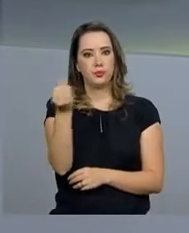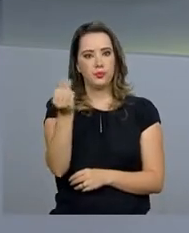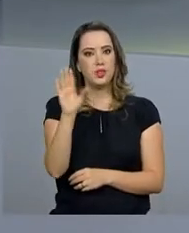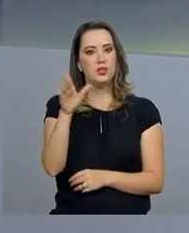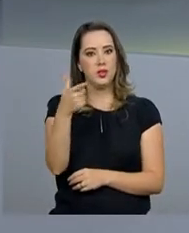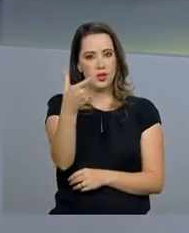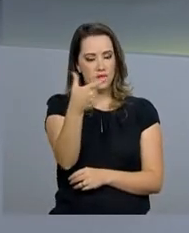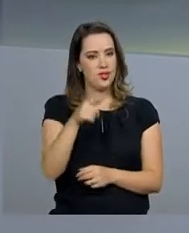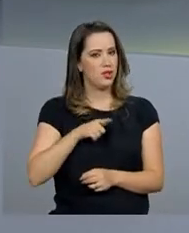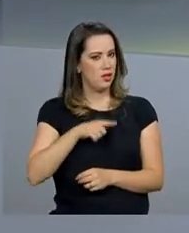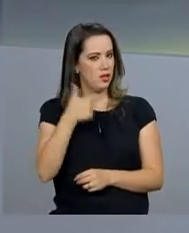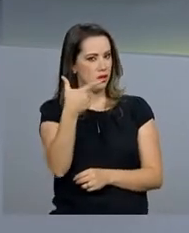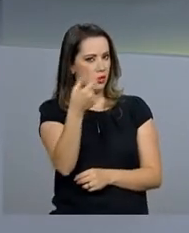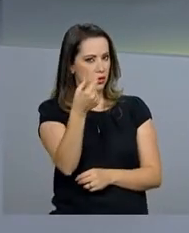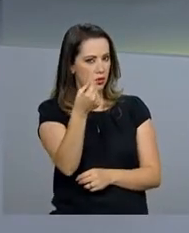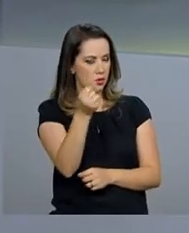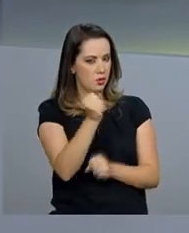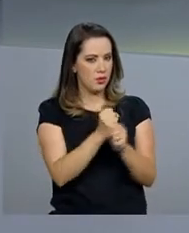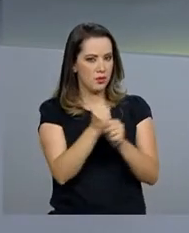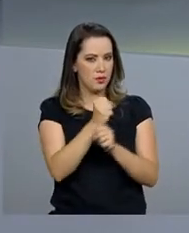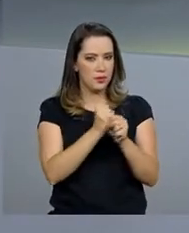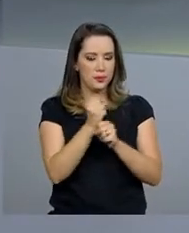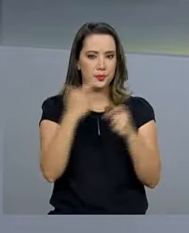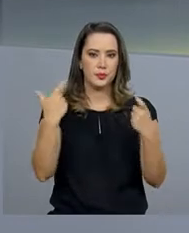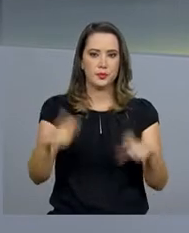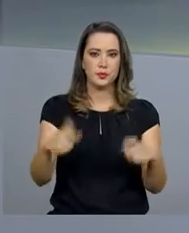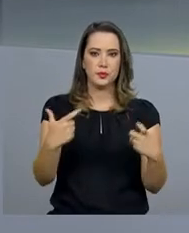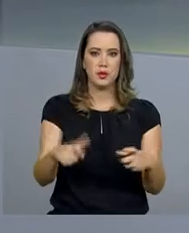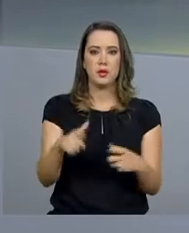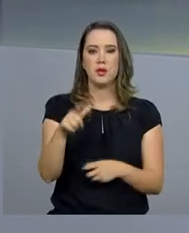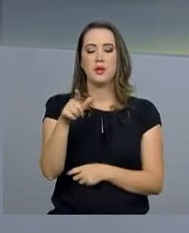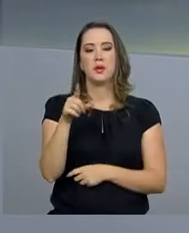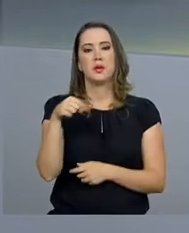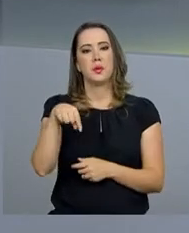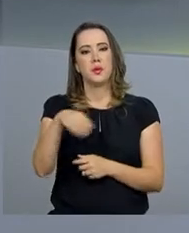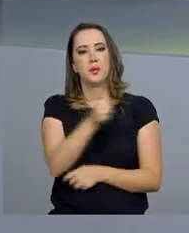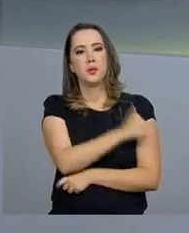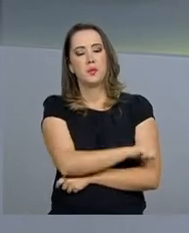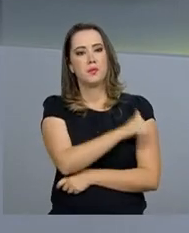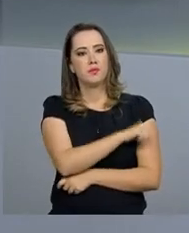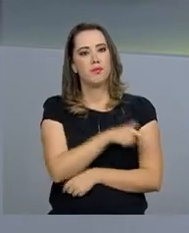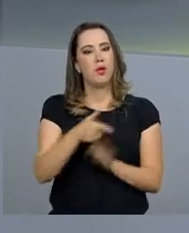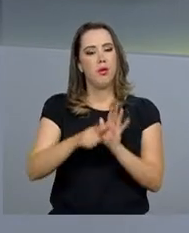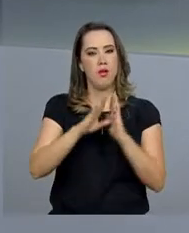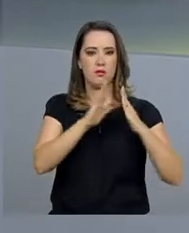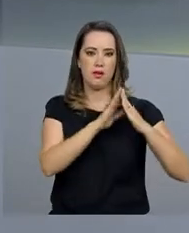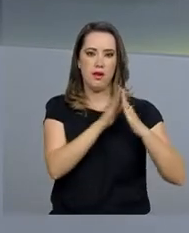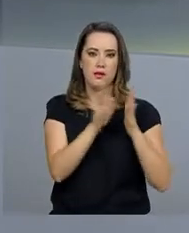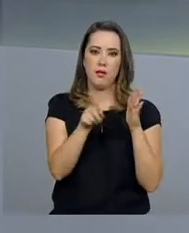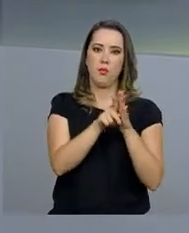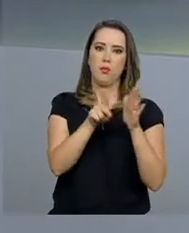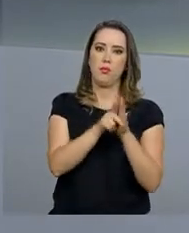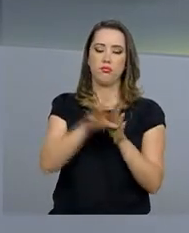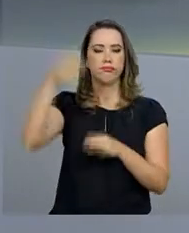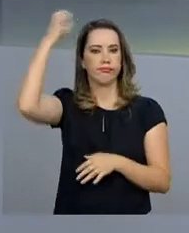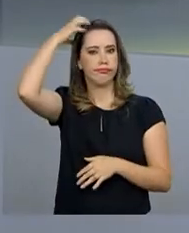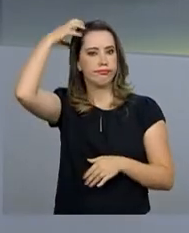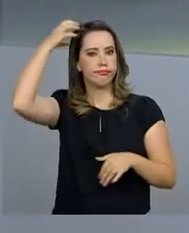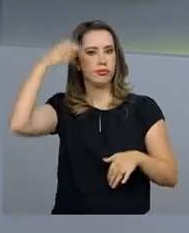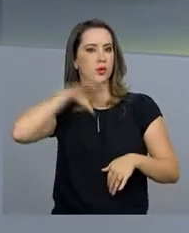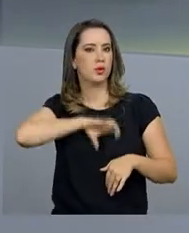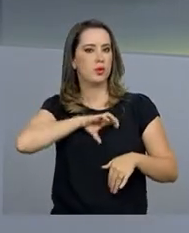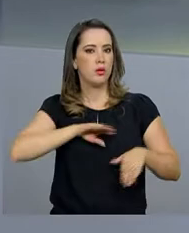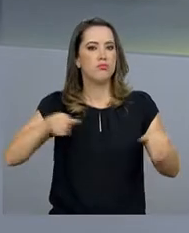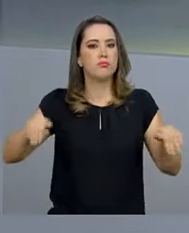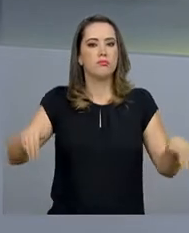anos agora, em 2018. Localizado no Parque da Quinta da Boa Vista, o palácio serviu de residência à família real